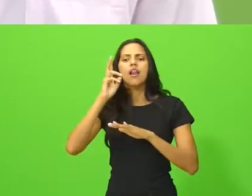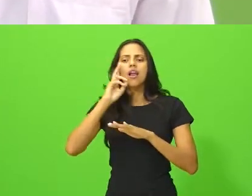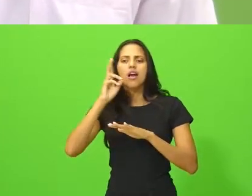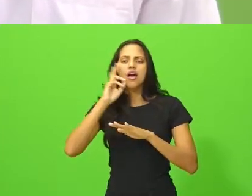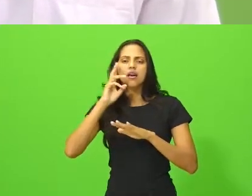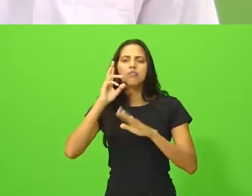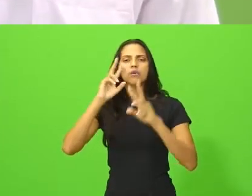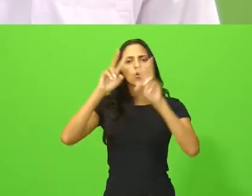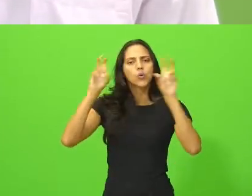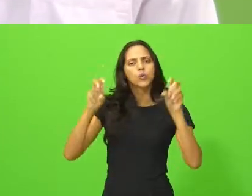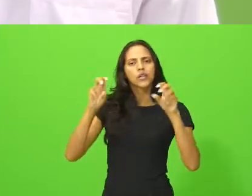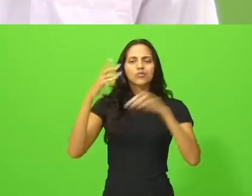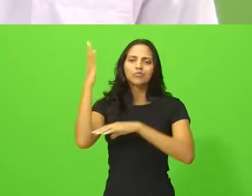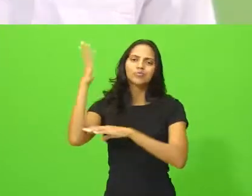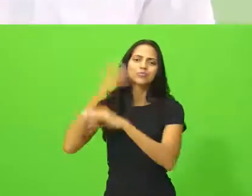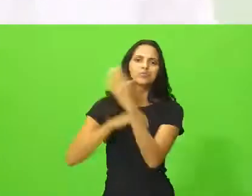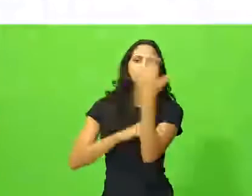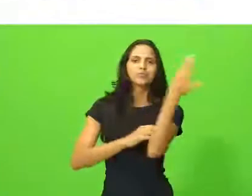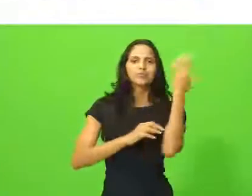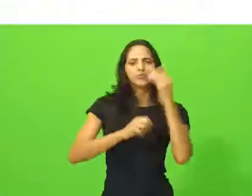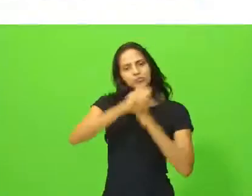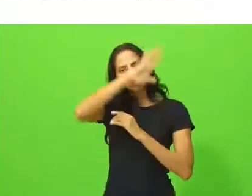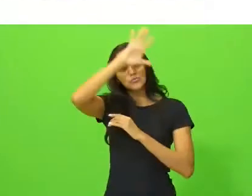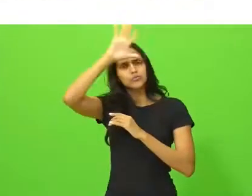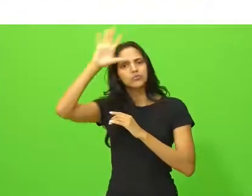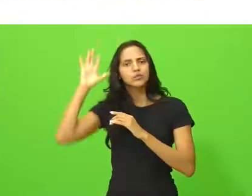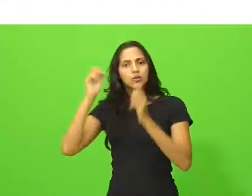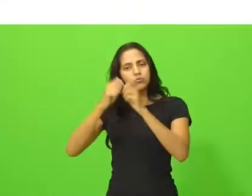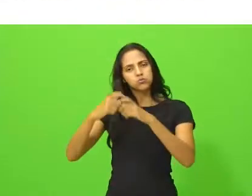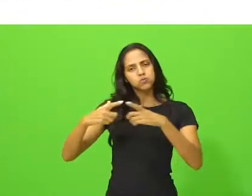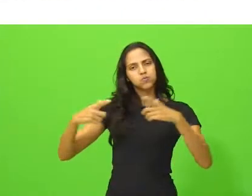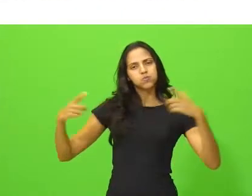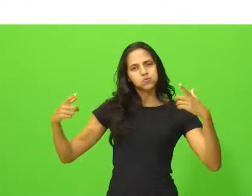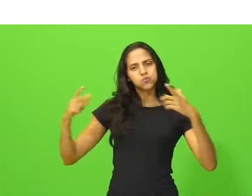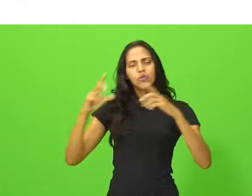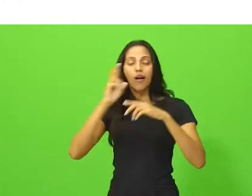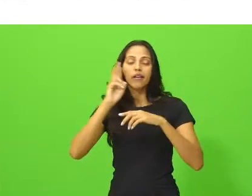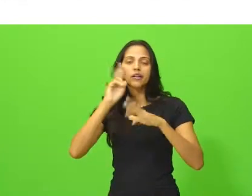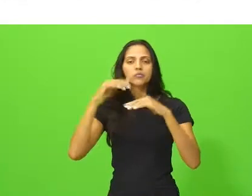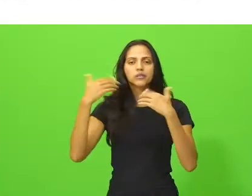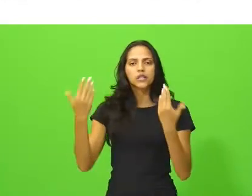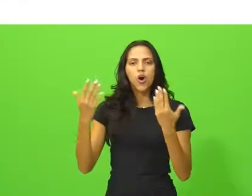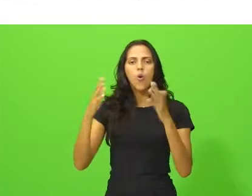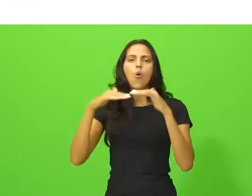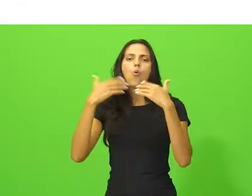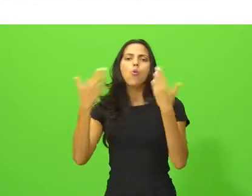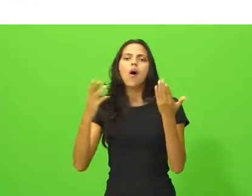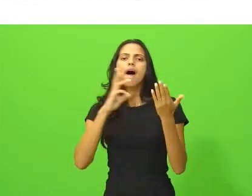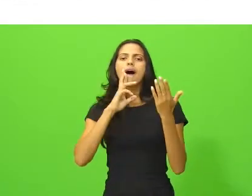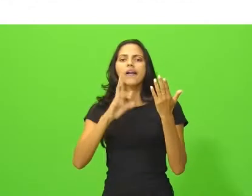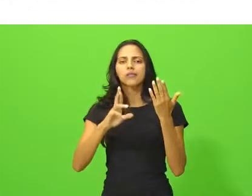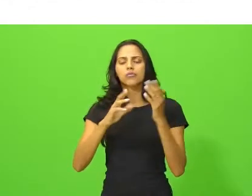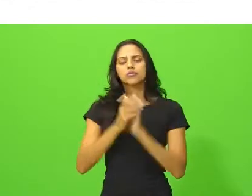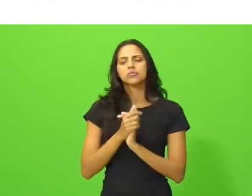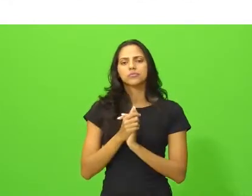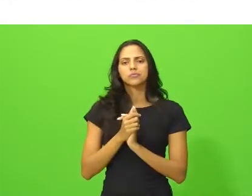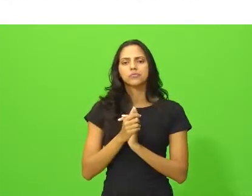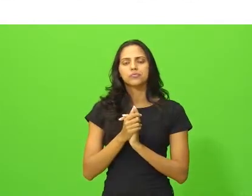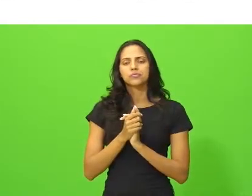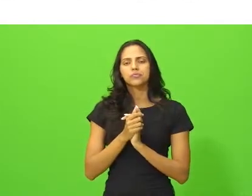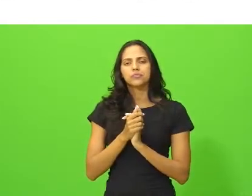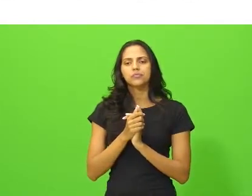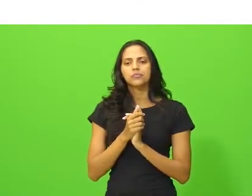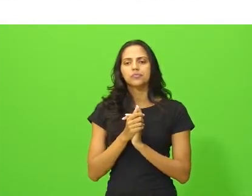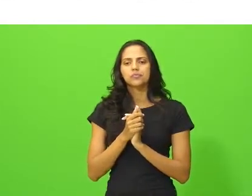falávamos sobre a floresta amazônica, né? Com toda a sua imensidão, degradação e etc. Vamos ver as alternativas.